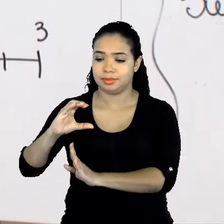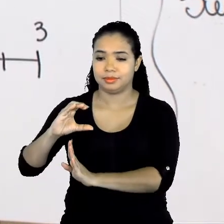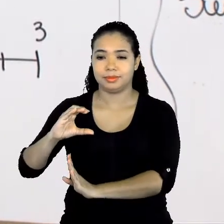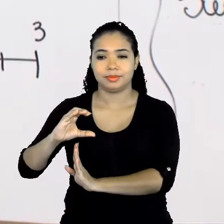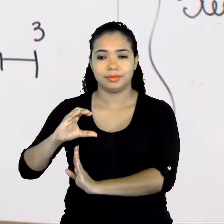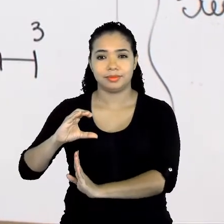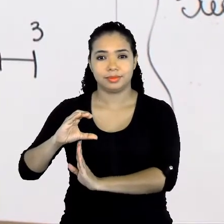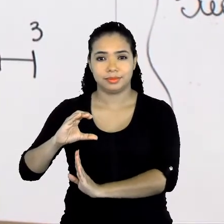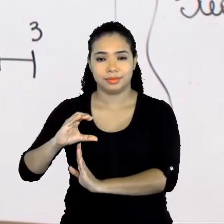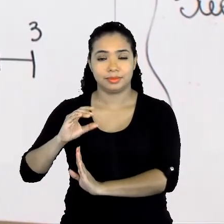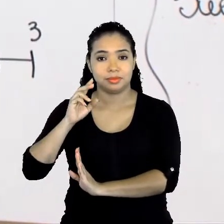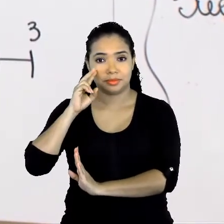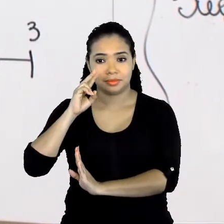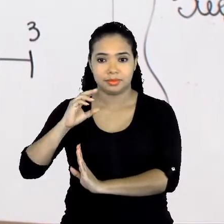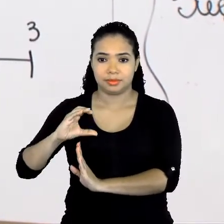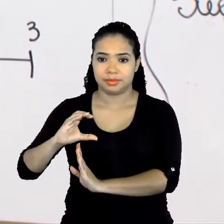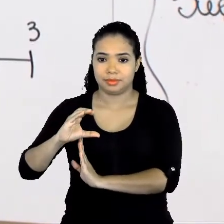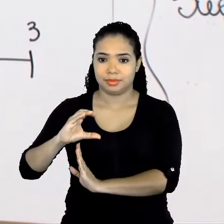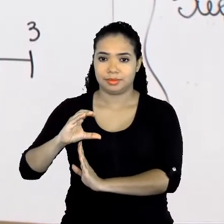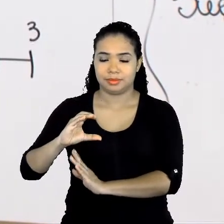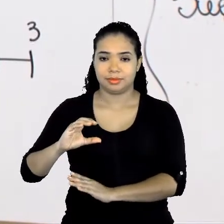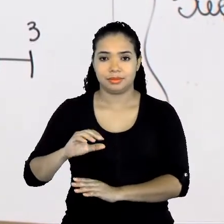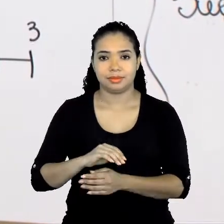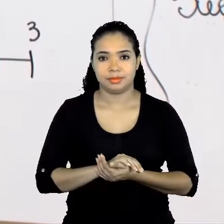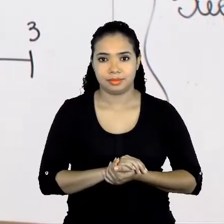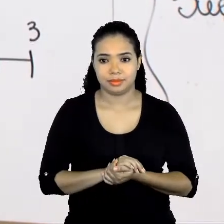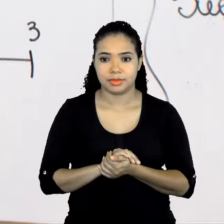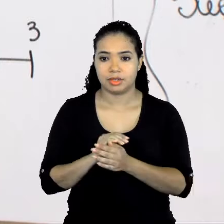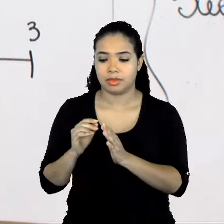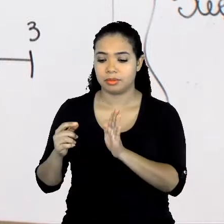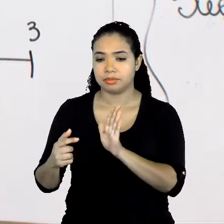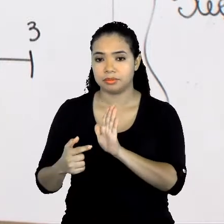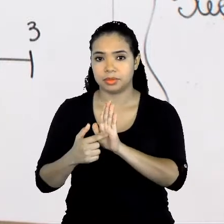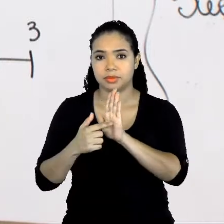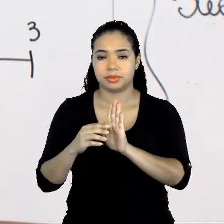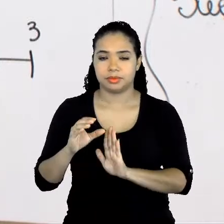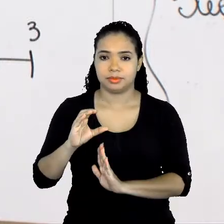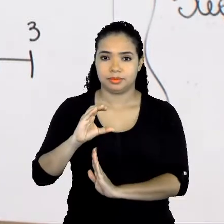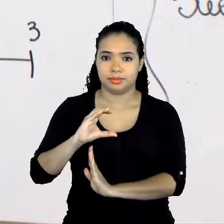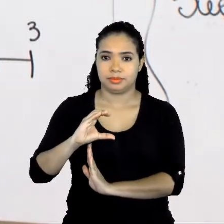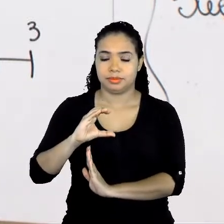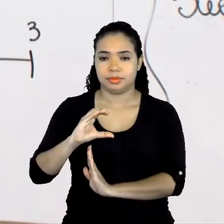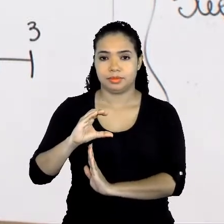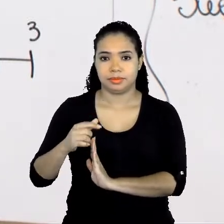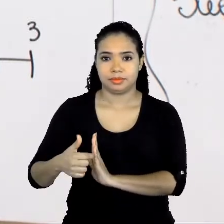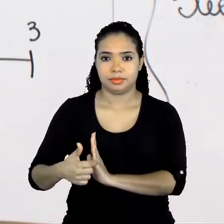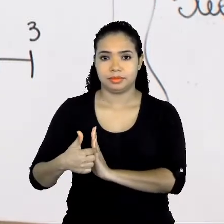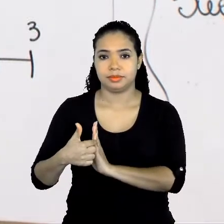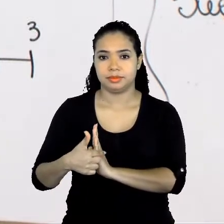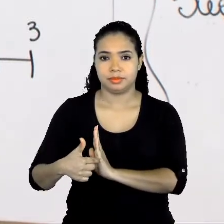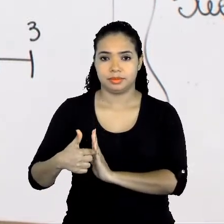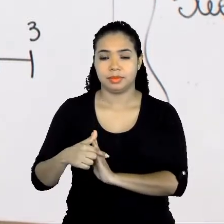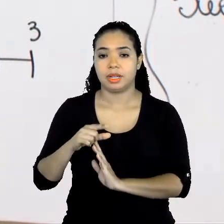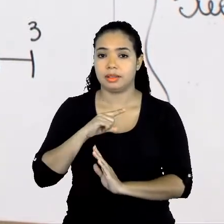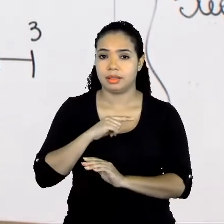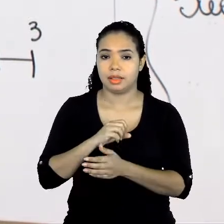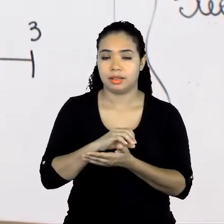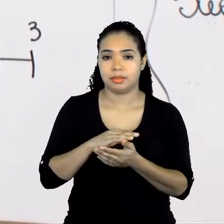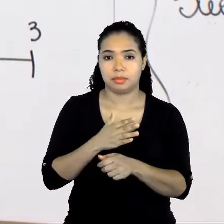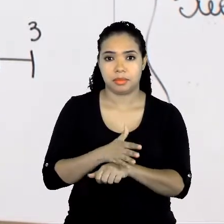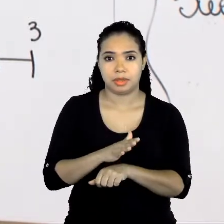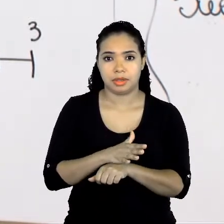aqui, turminha, ponto B. Você vai lá e marca um pontinho. Vai ter exercícios na